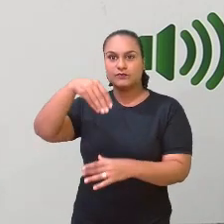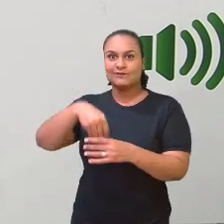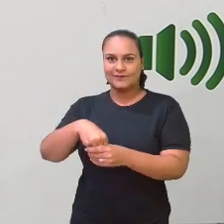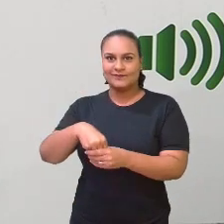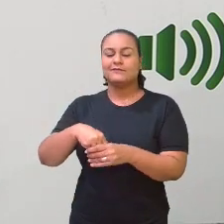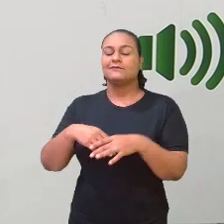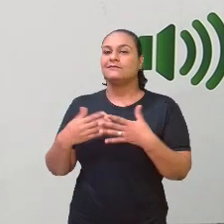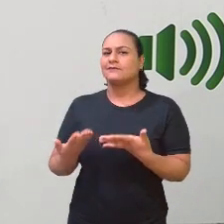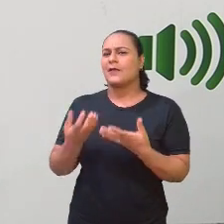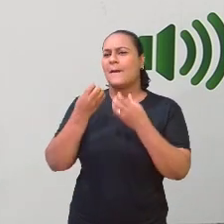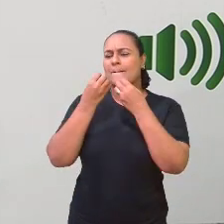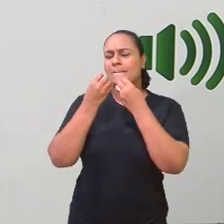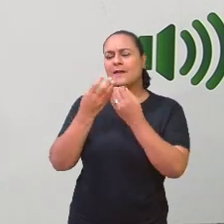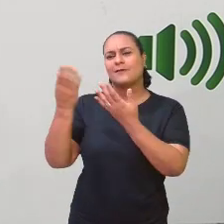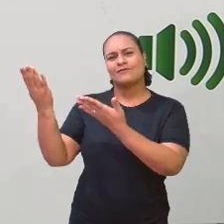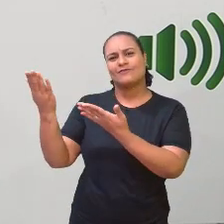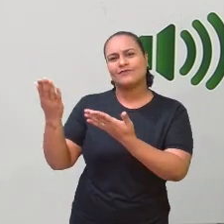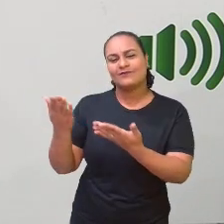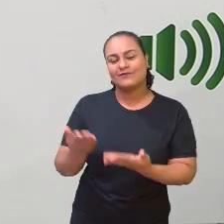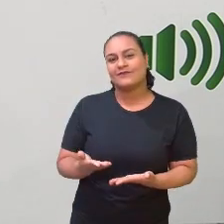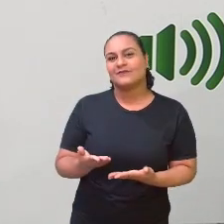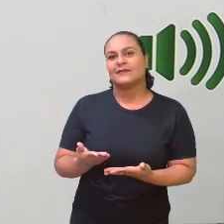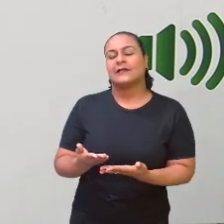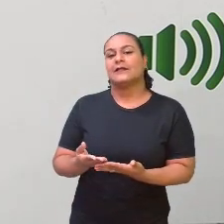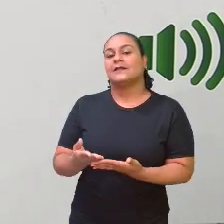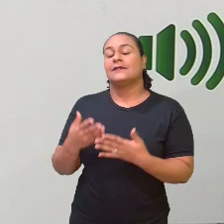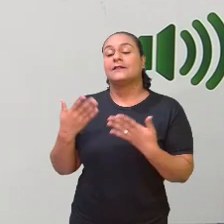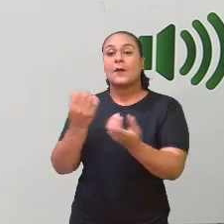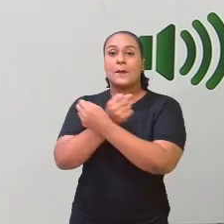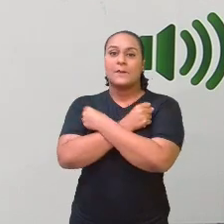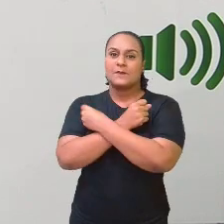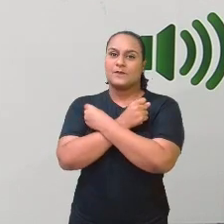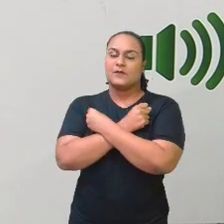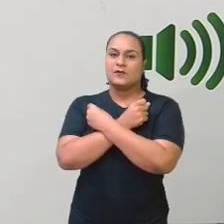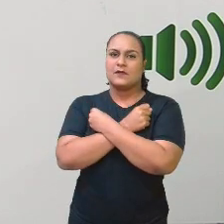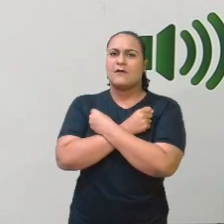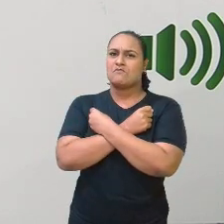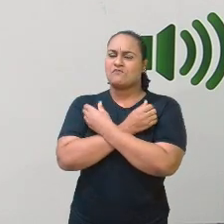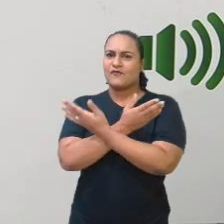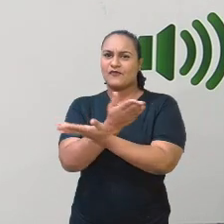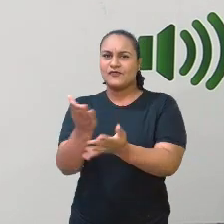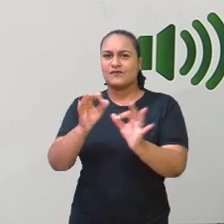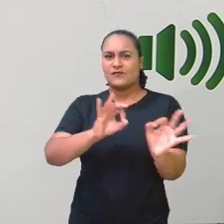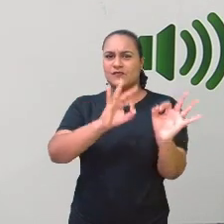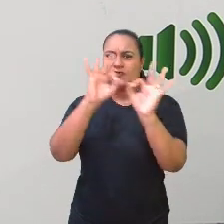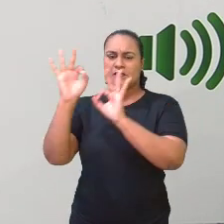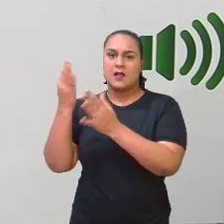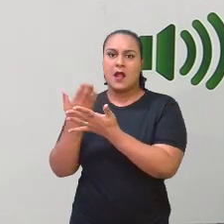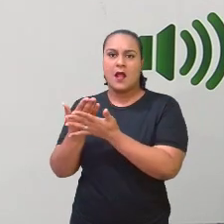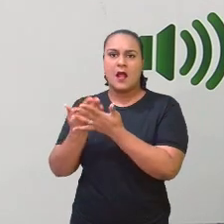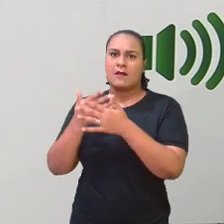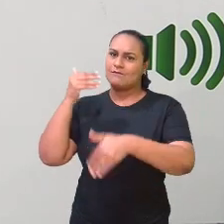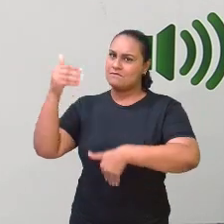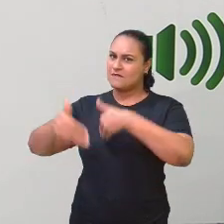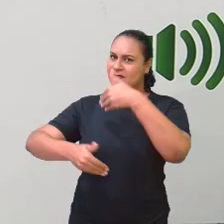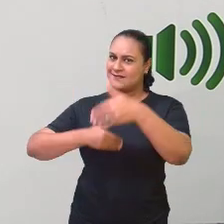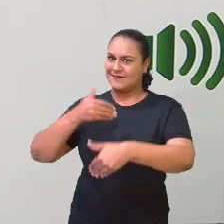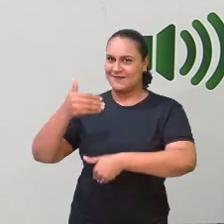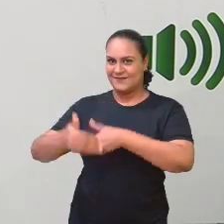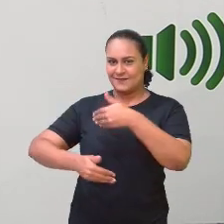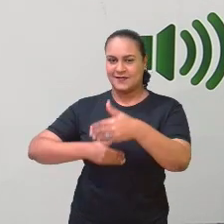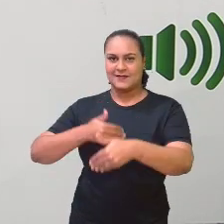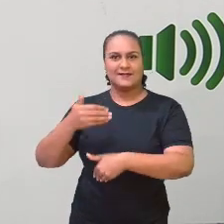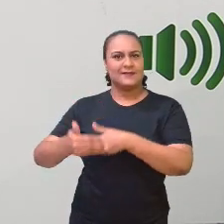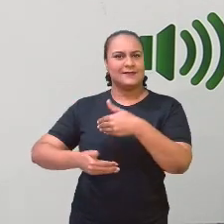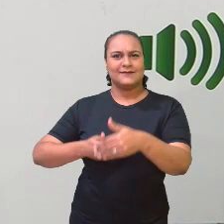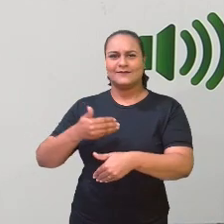Então, sejam bem-vindos sempre e quero mandar um abraço para todo mundo que está assistindo as nossas aulas, que está aí participando, né? É